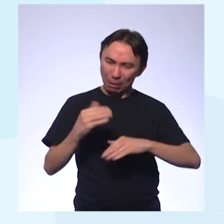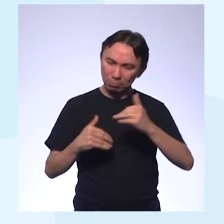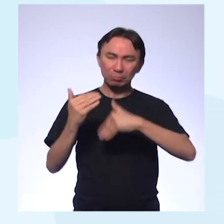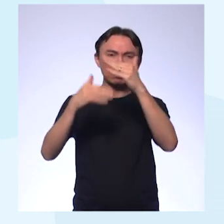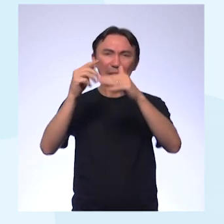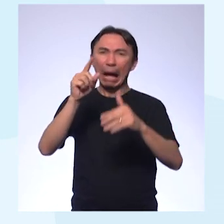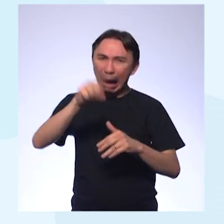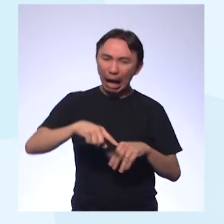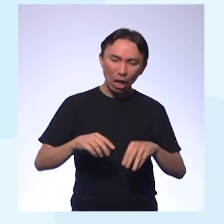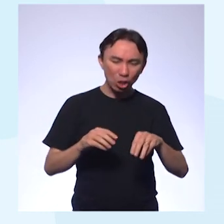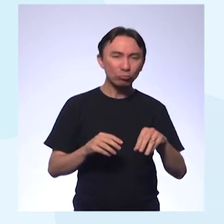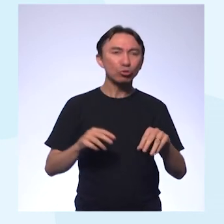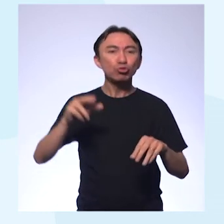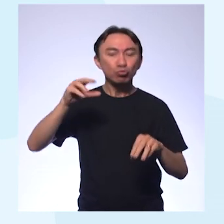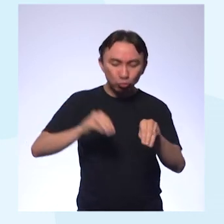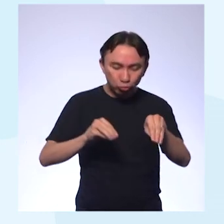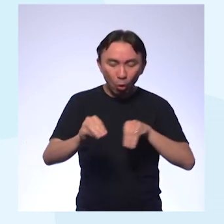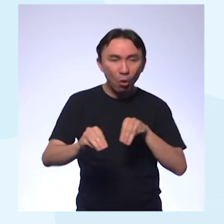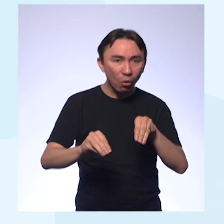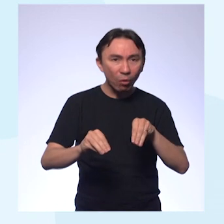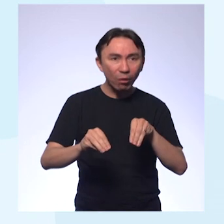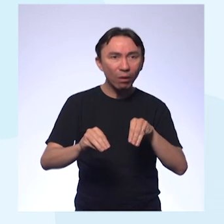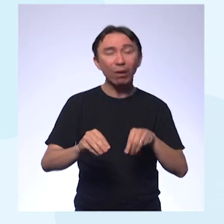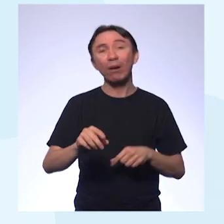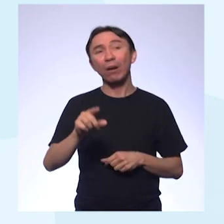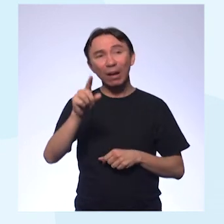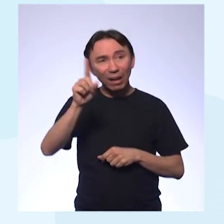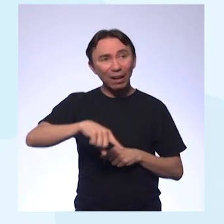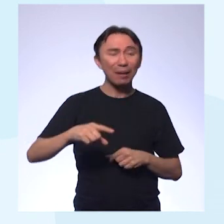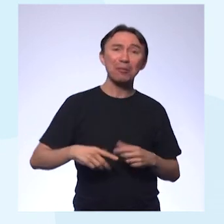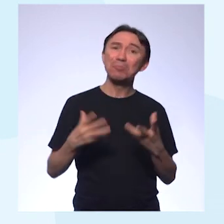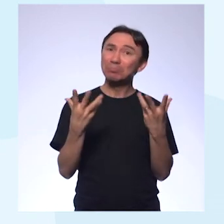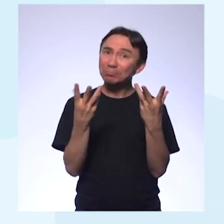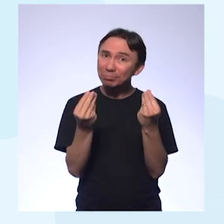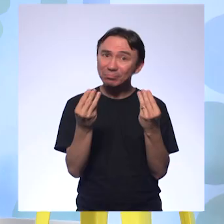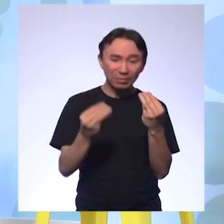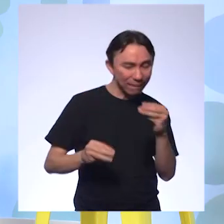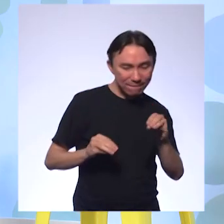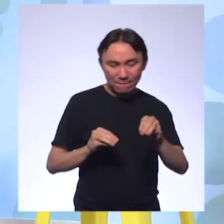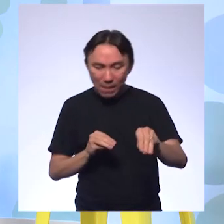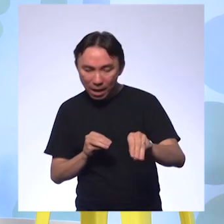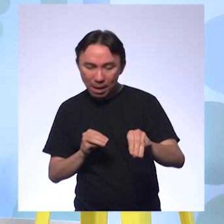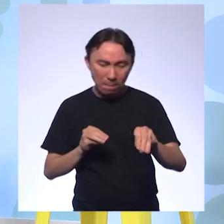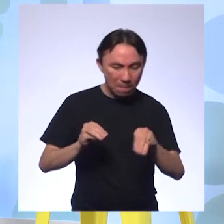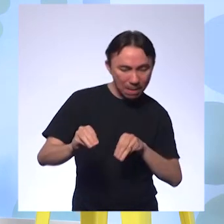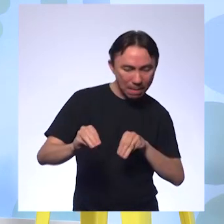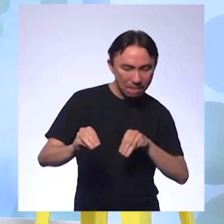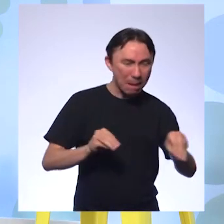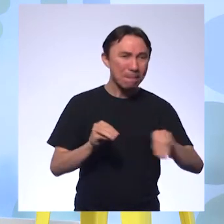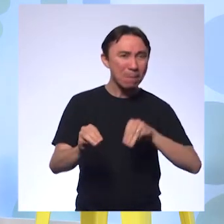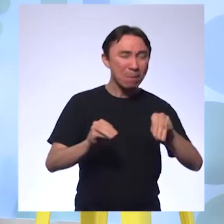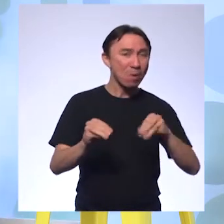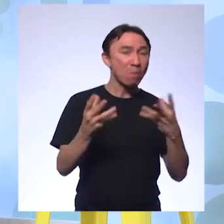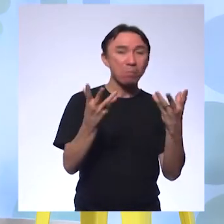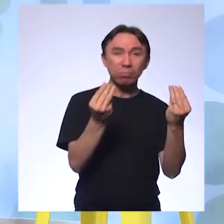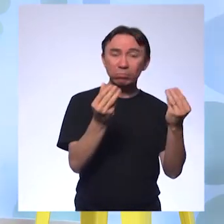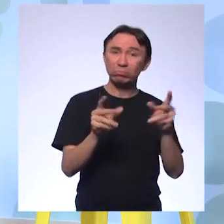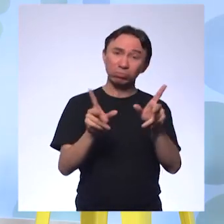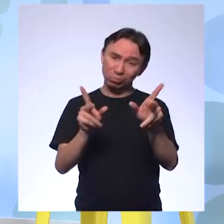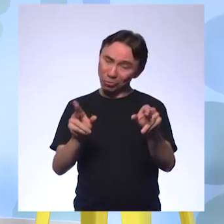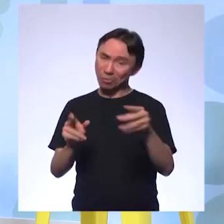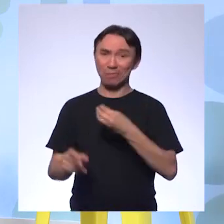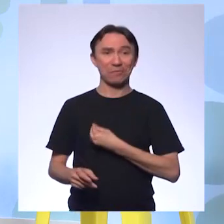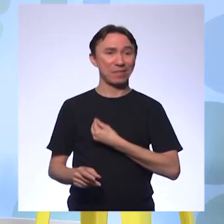ele seria formado por muitas jogadas, assim como a vida, né? A gente pensa, ou